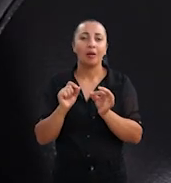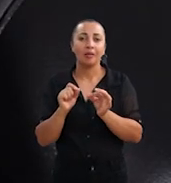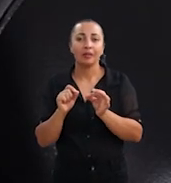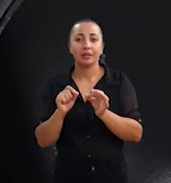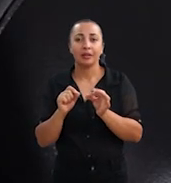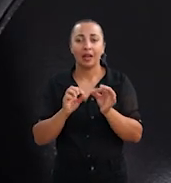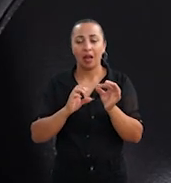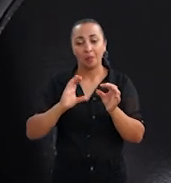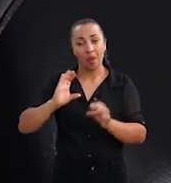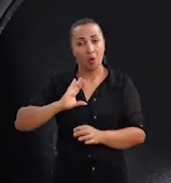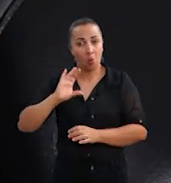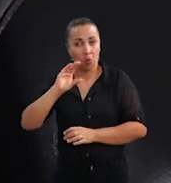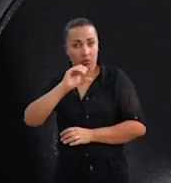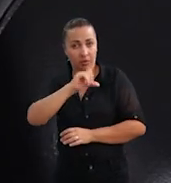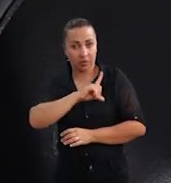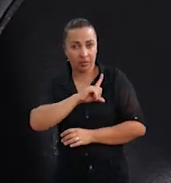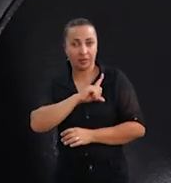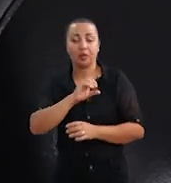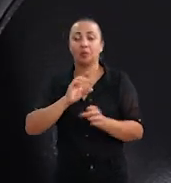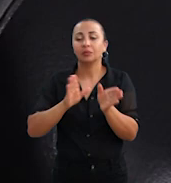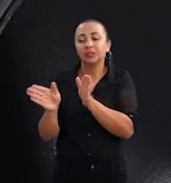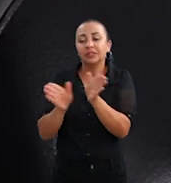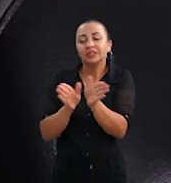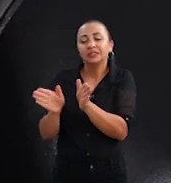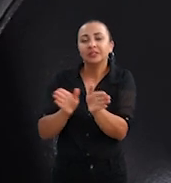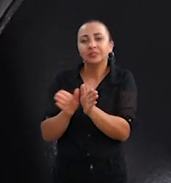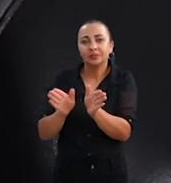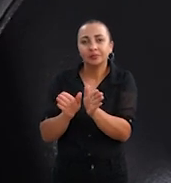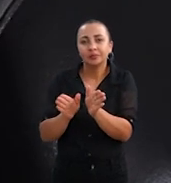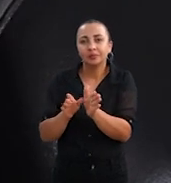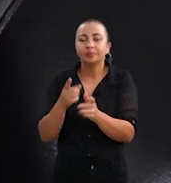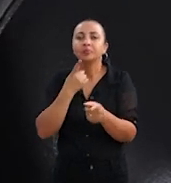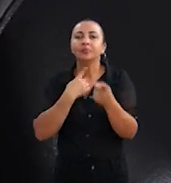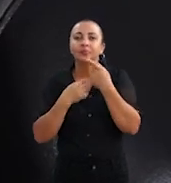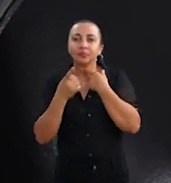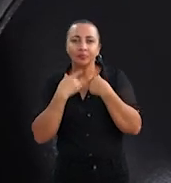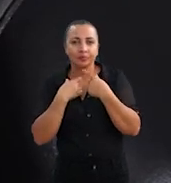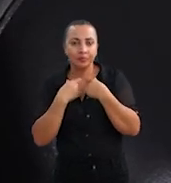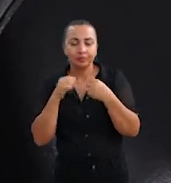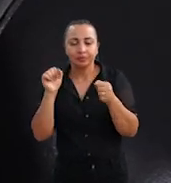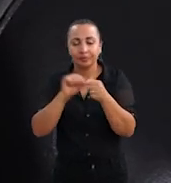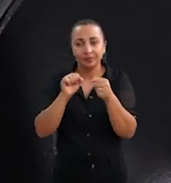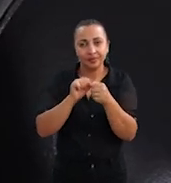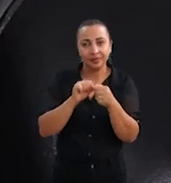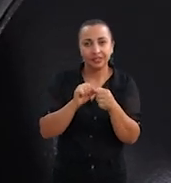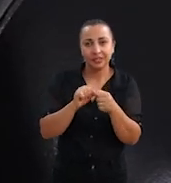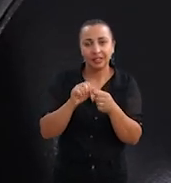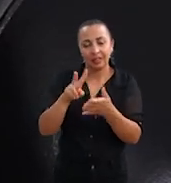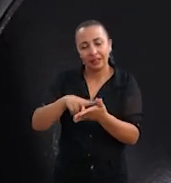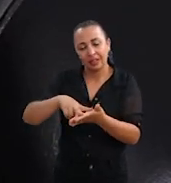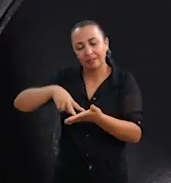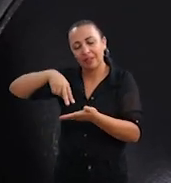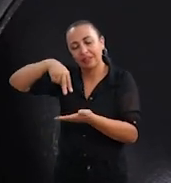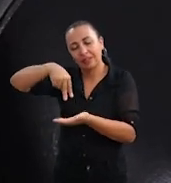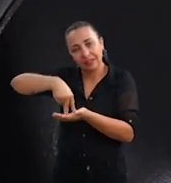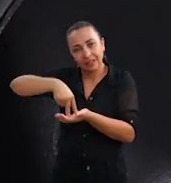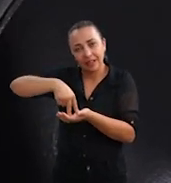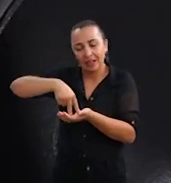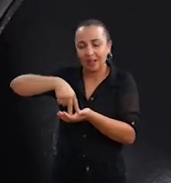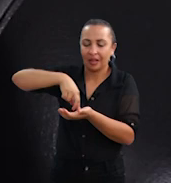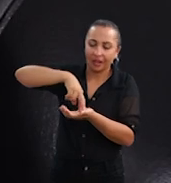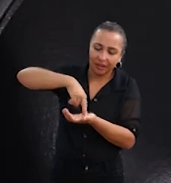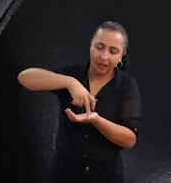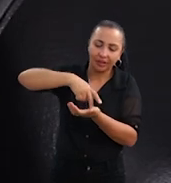essa coordenação entre o que nós desejamos executar, então levantar, começar a dar os